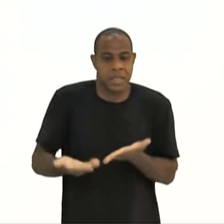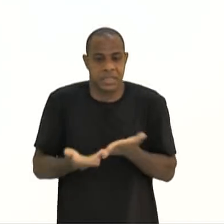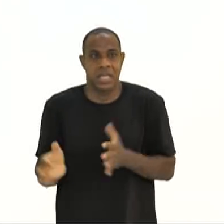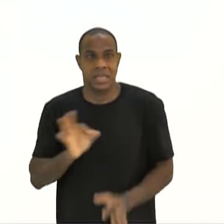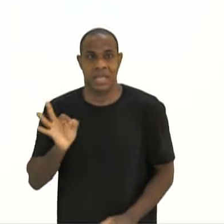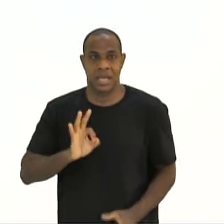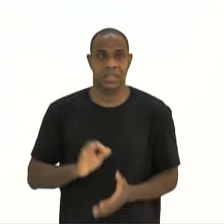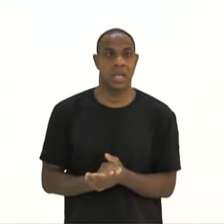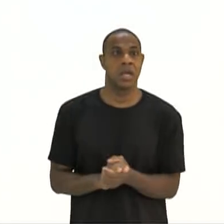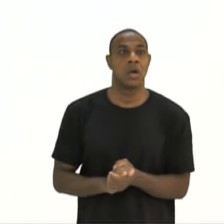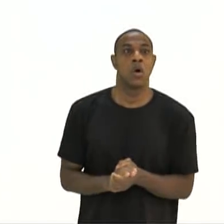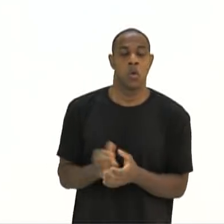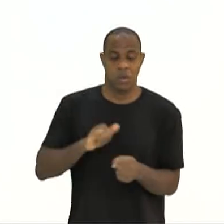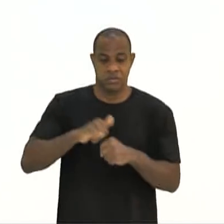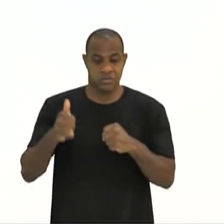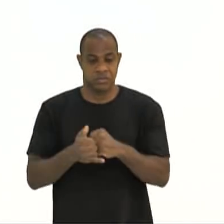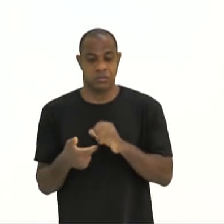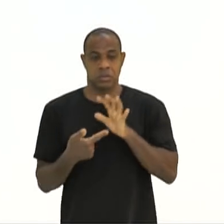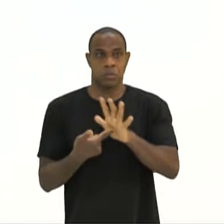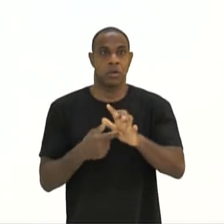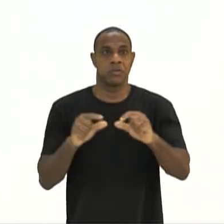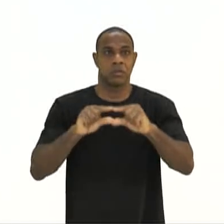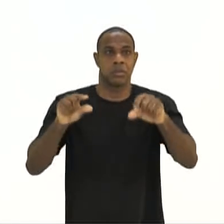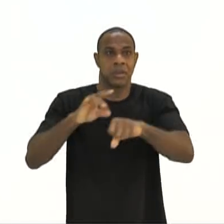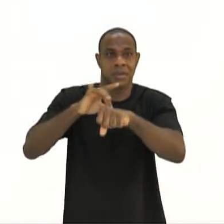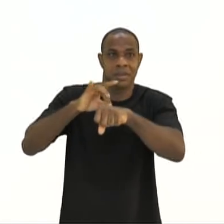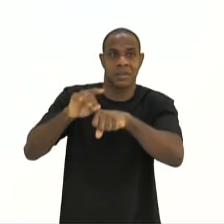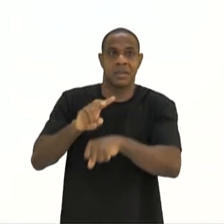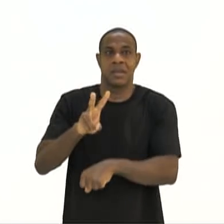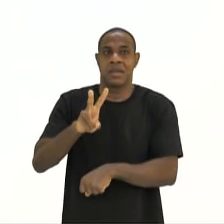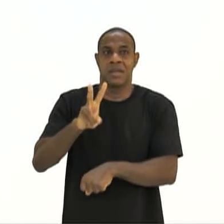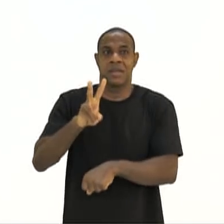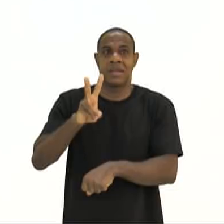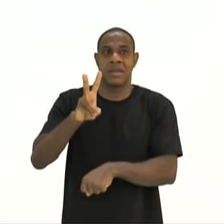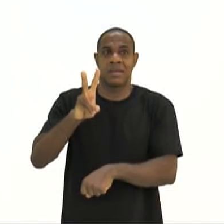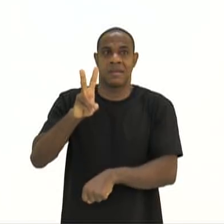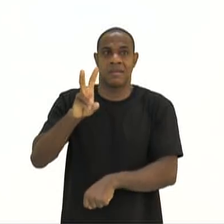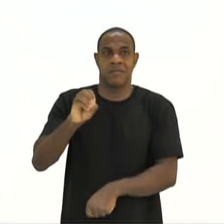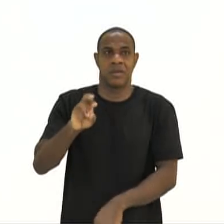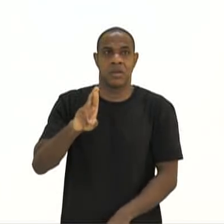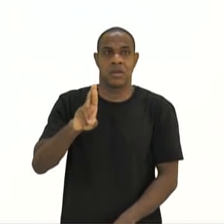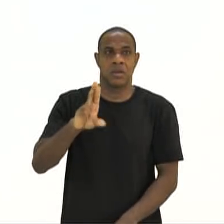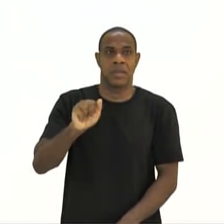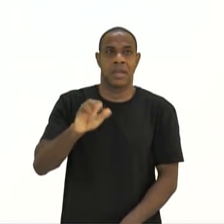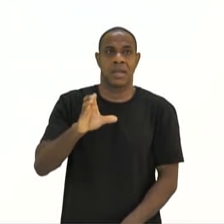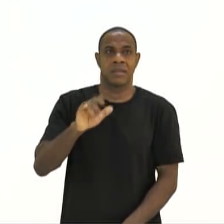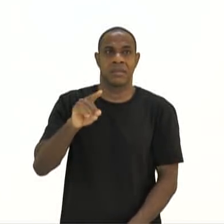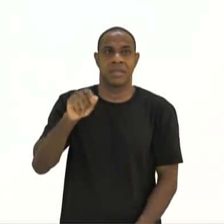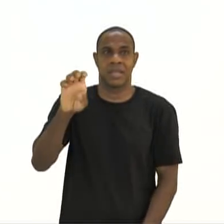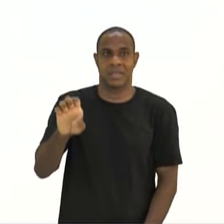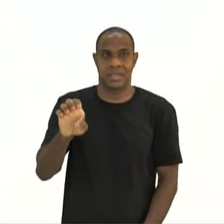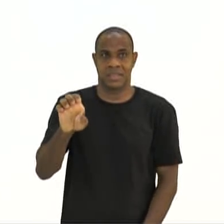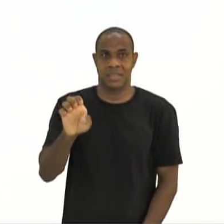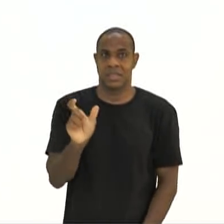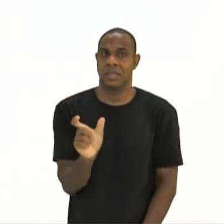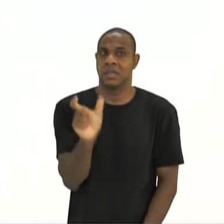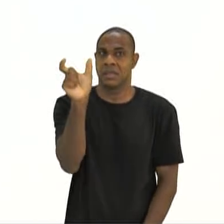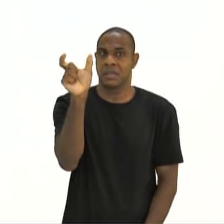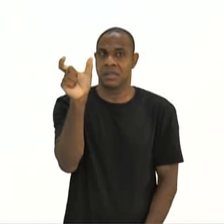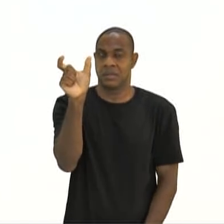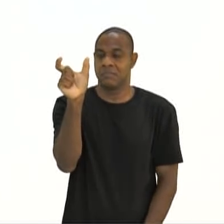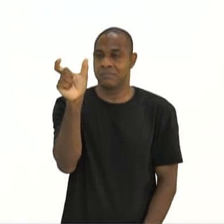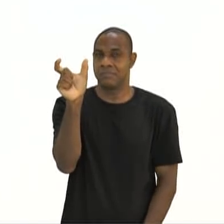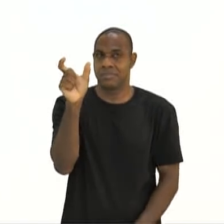O adjetivo em destaque cumpre qual função? Percebam que o adjetivo em destaque é a palavra em negrito,